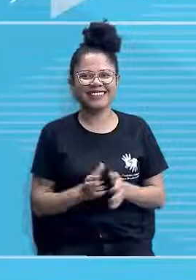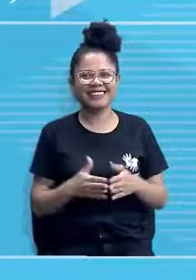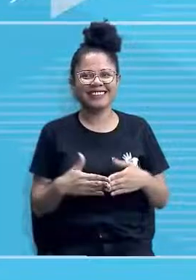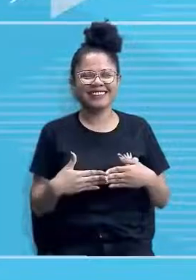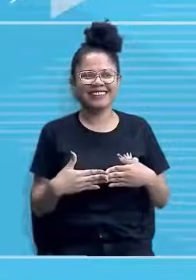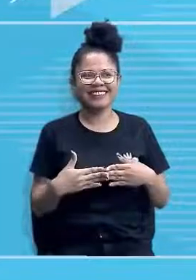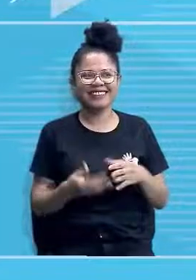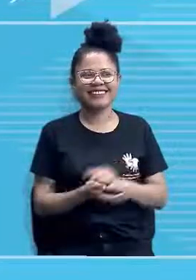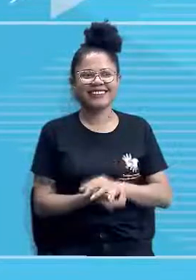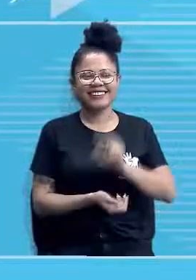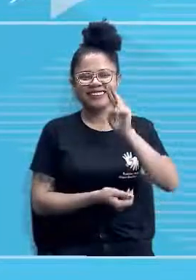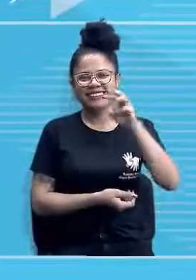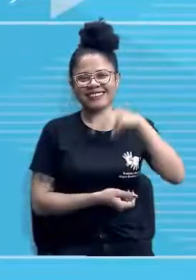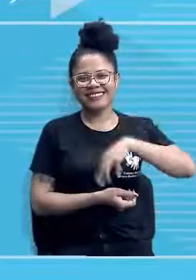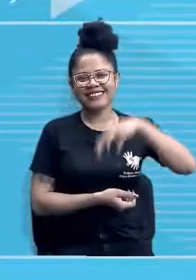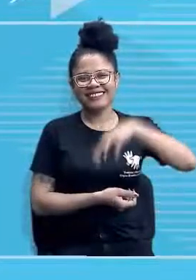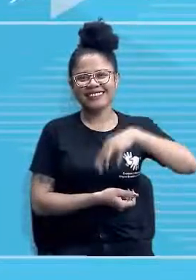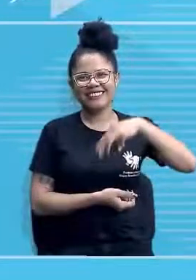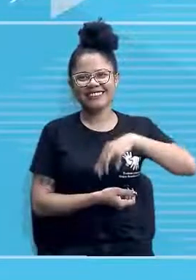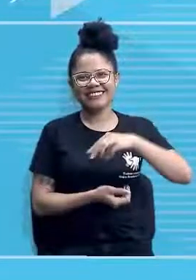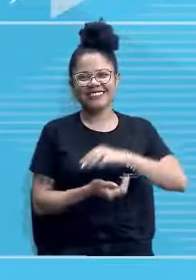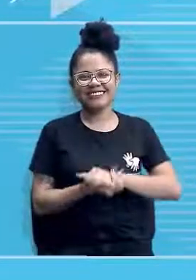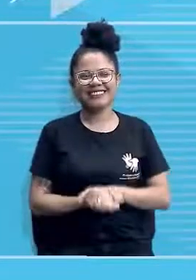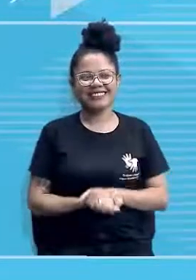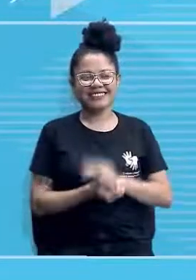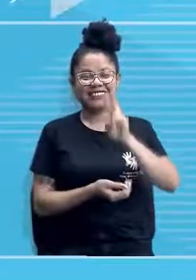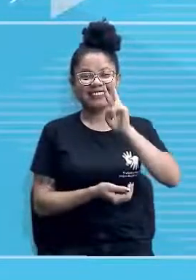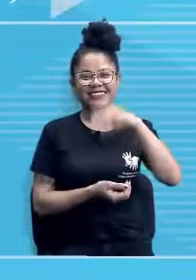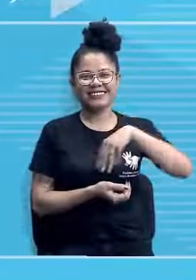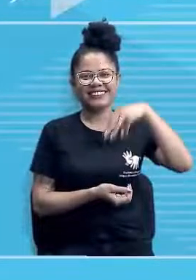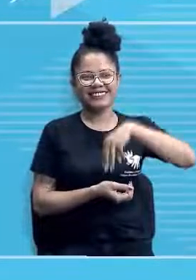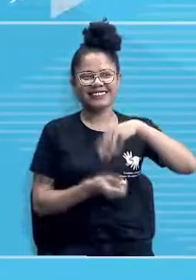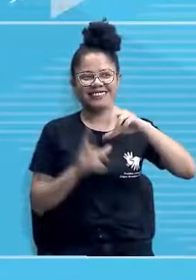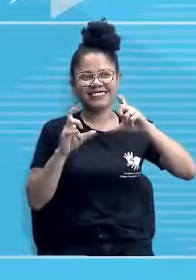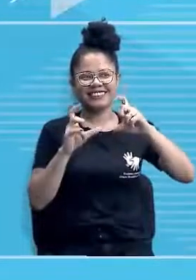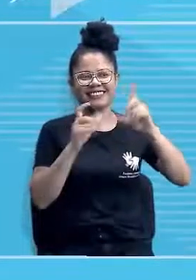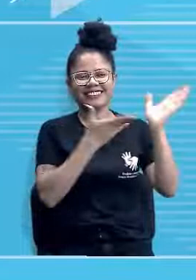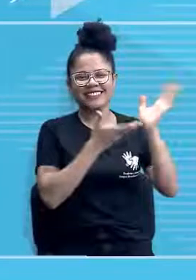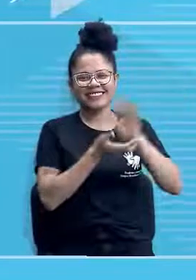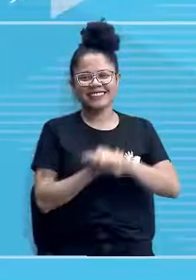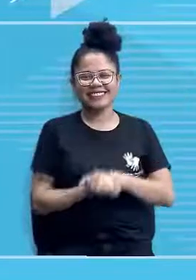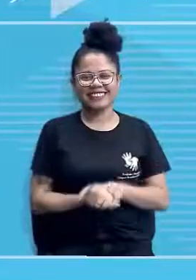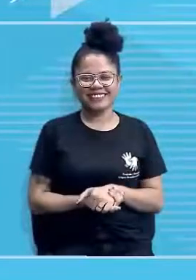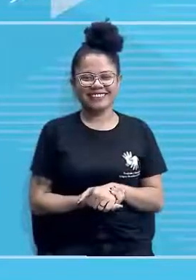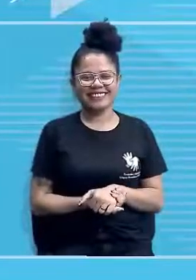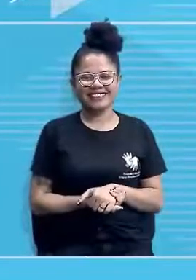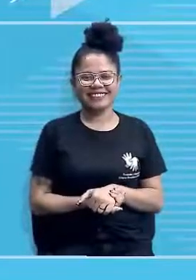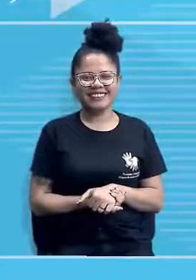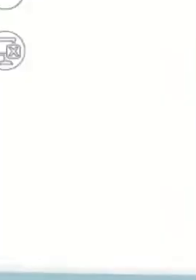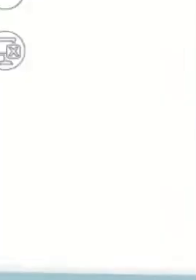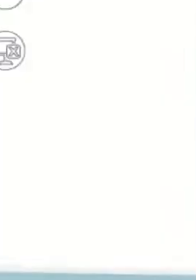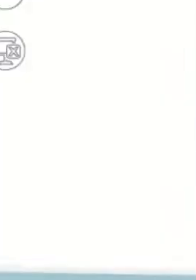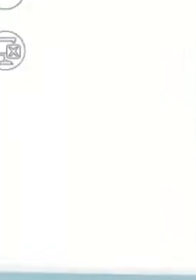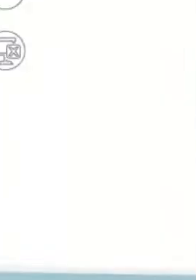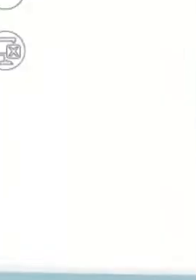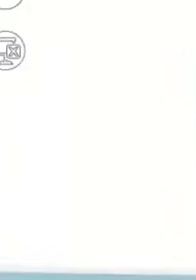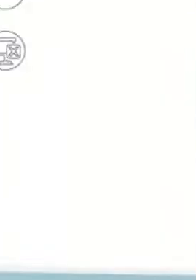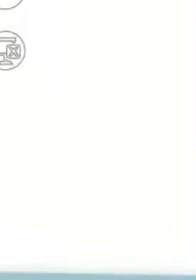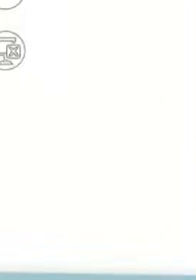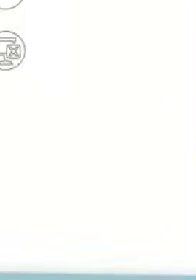por favor é dois minutinhos para você não tá fazer um print dessa tabela aí tá bom dois minutinhos